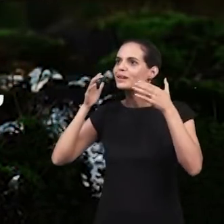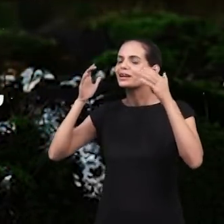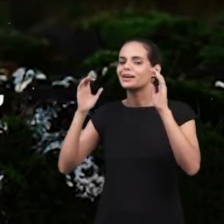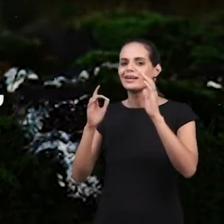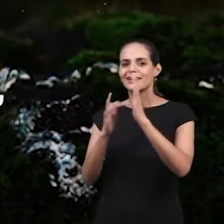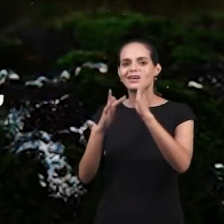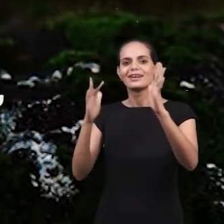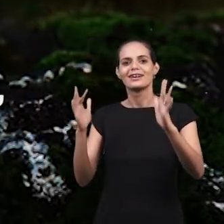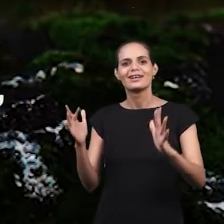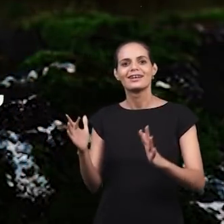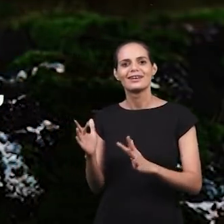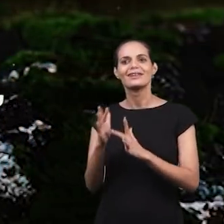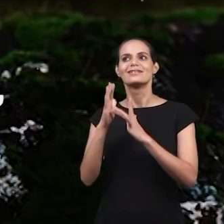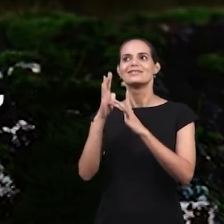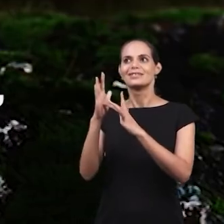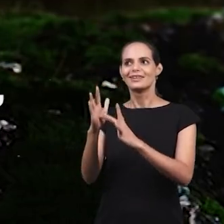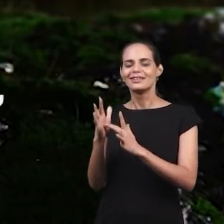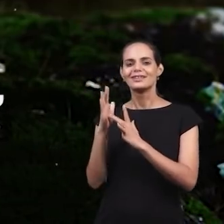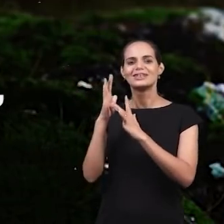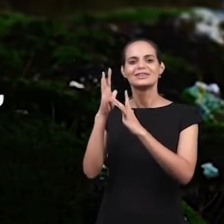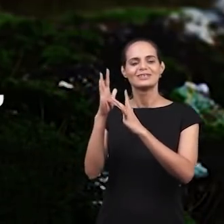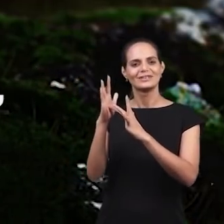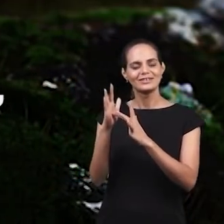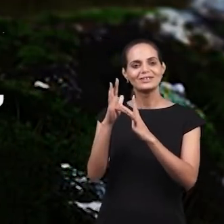Veremos o Rei